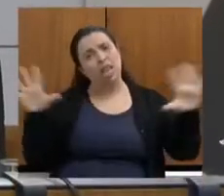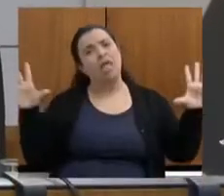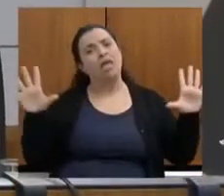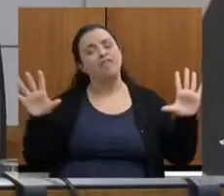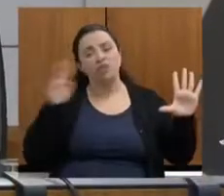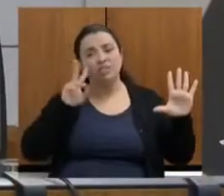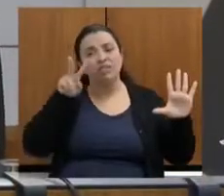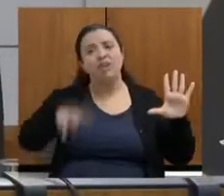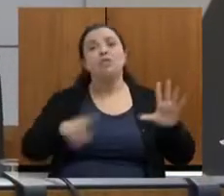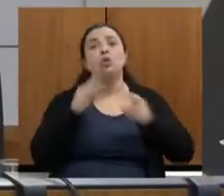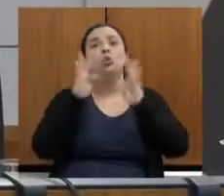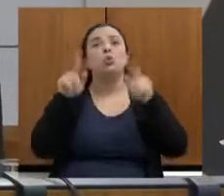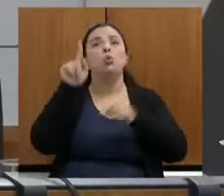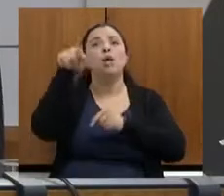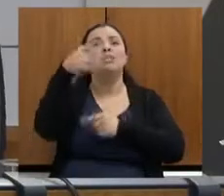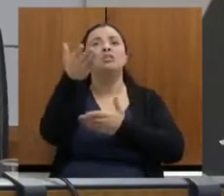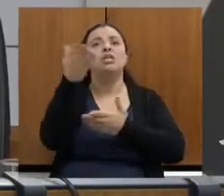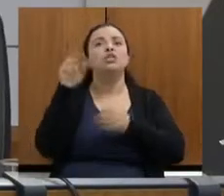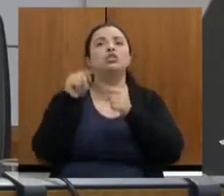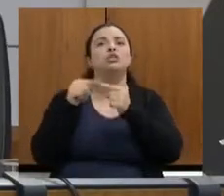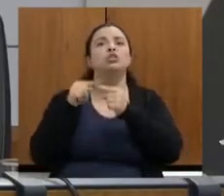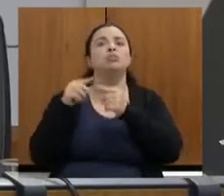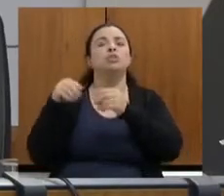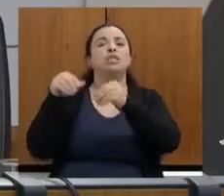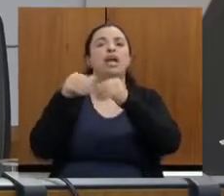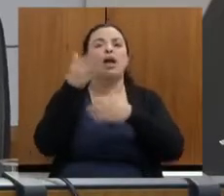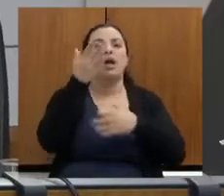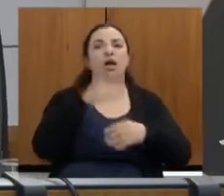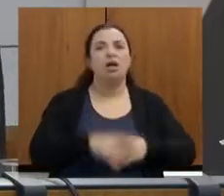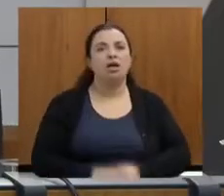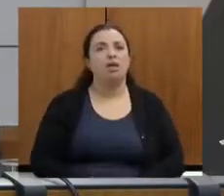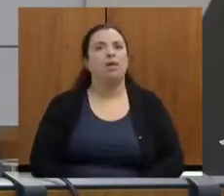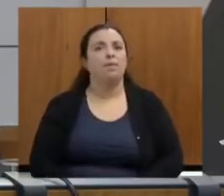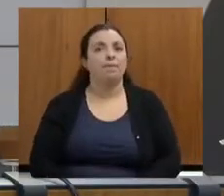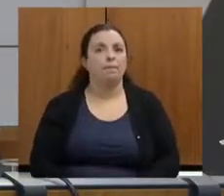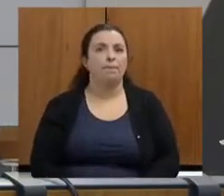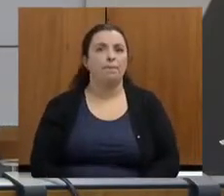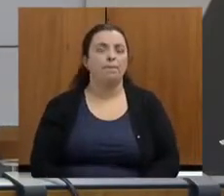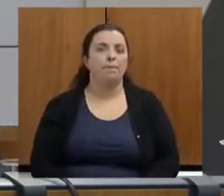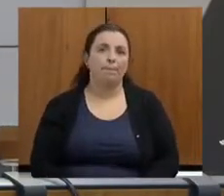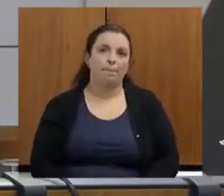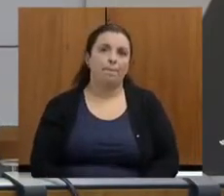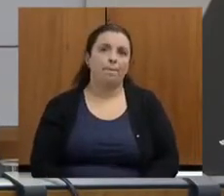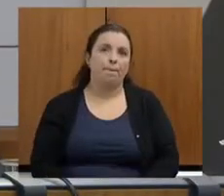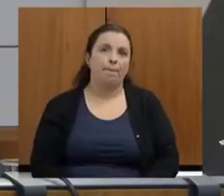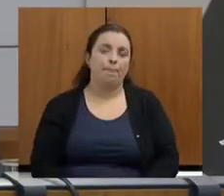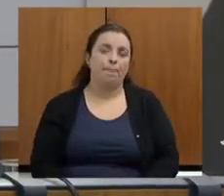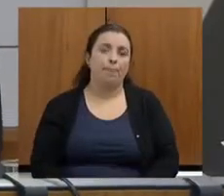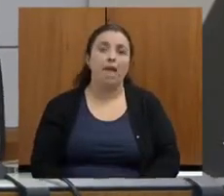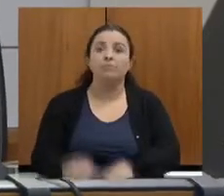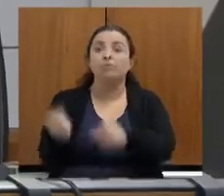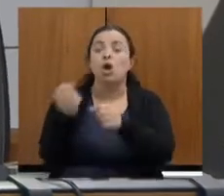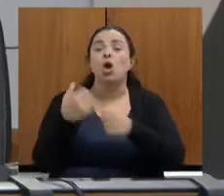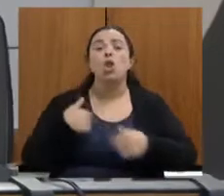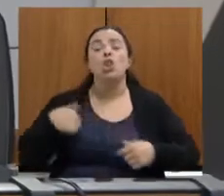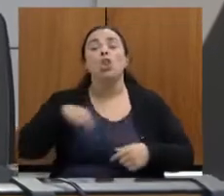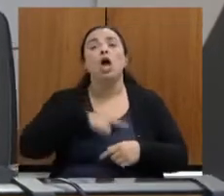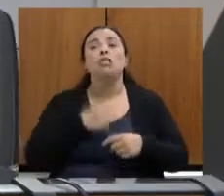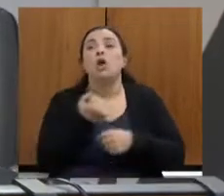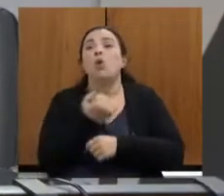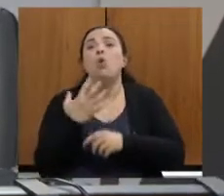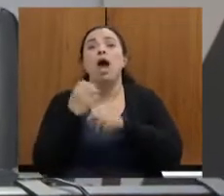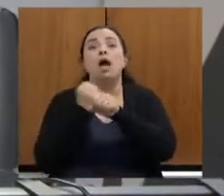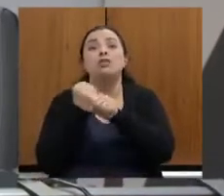toda isso aqui que é isso aqui que eu tô mostrando com quantos anos nós vamos demorar